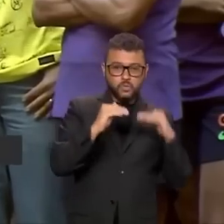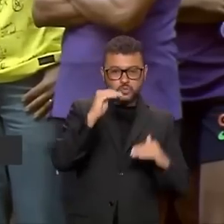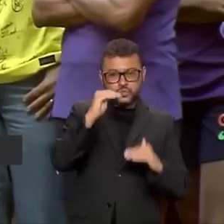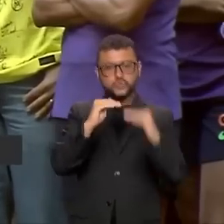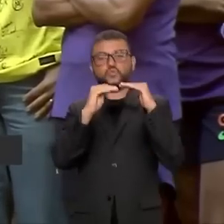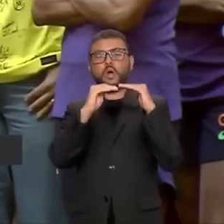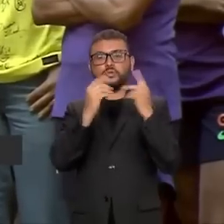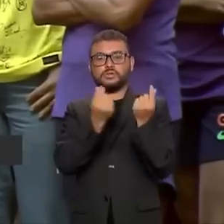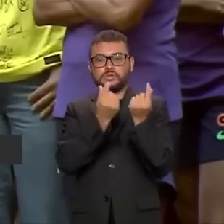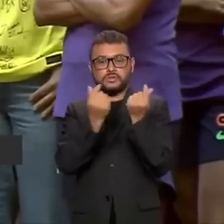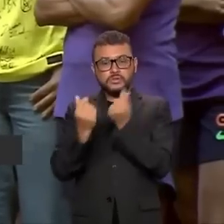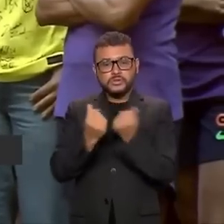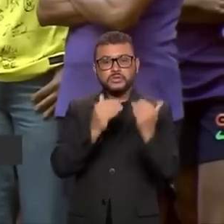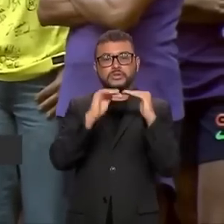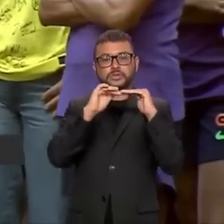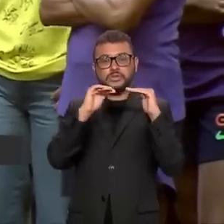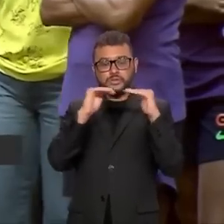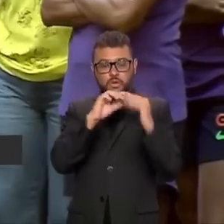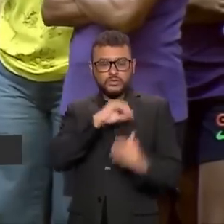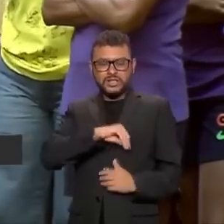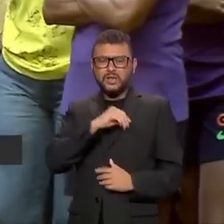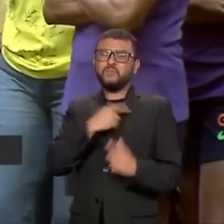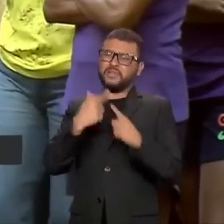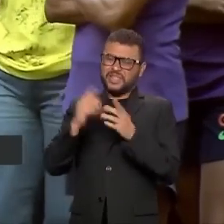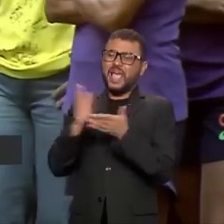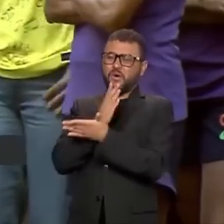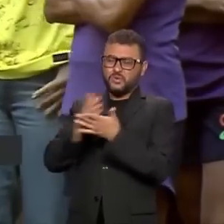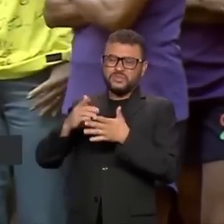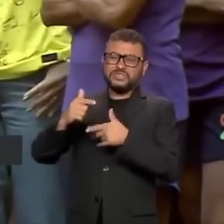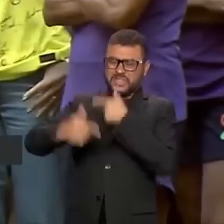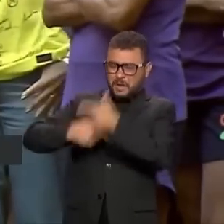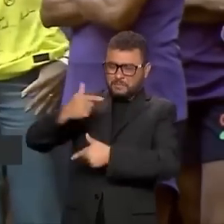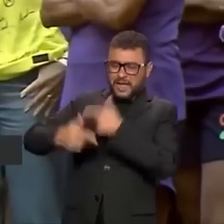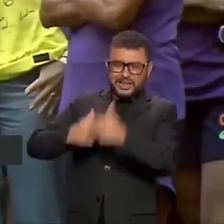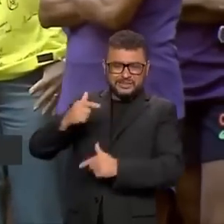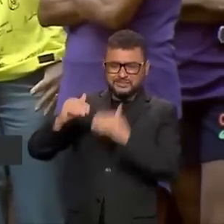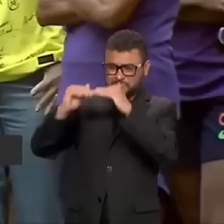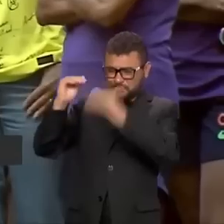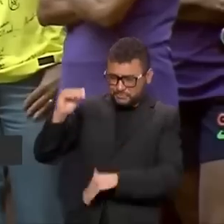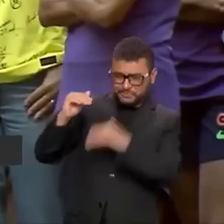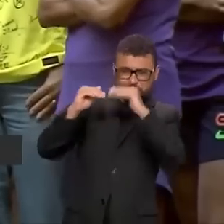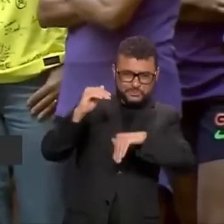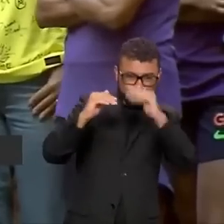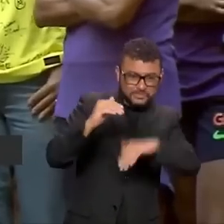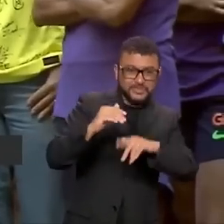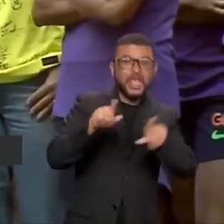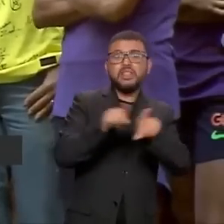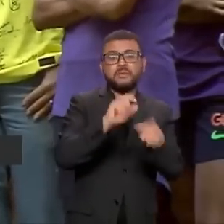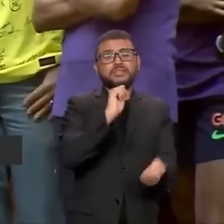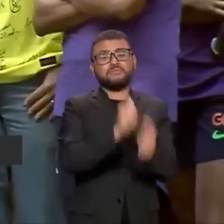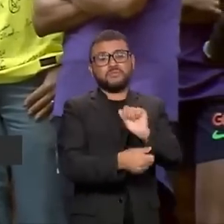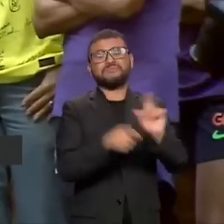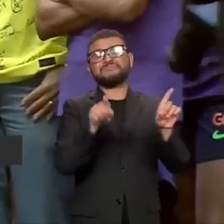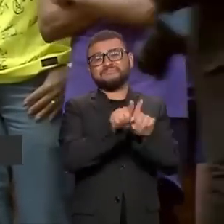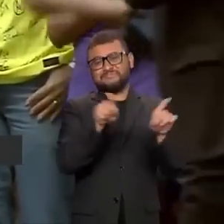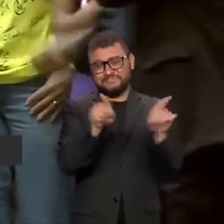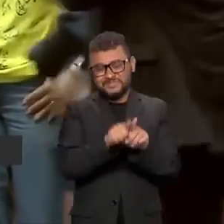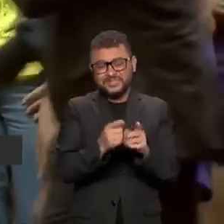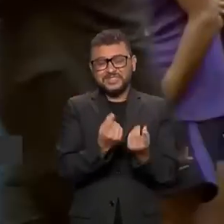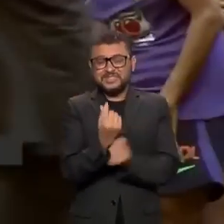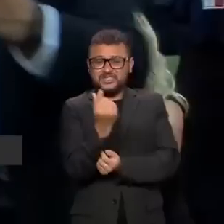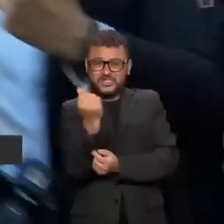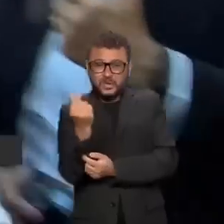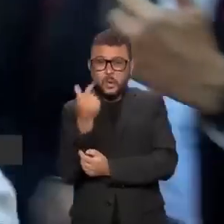a disparidade é muito grande em todas as atividades humanas e no esporte eu não preciso nem falar a diferença